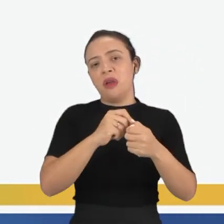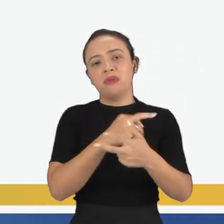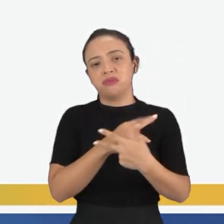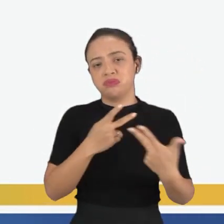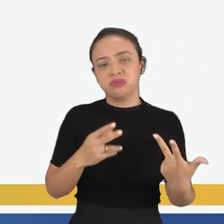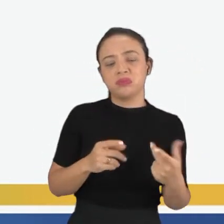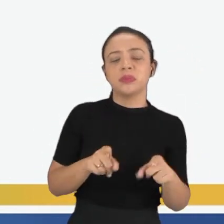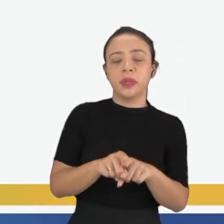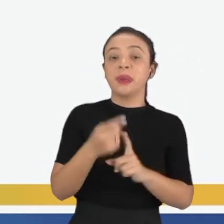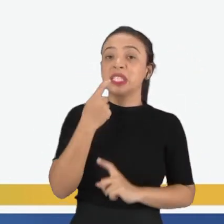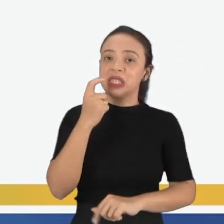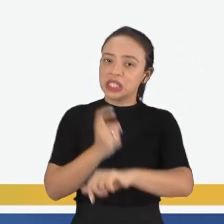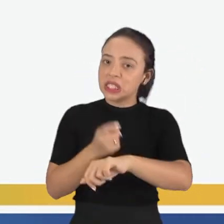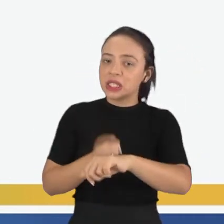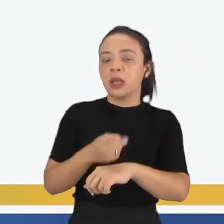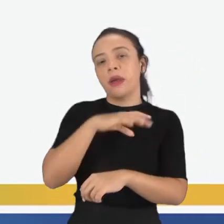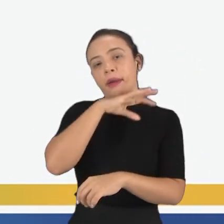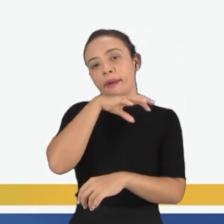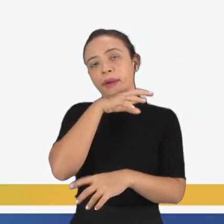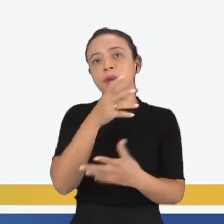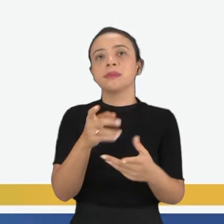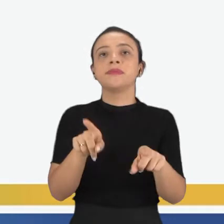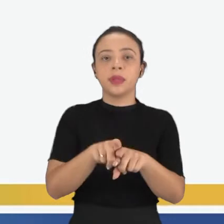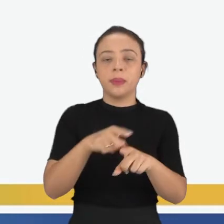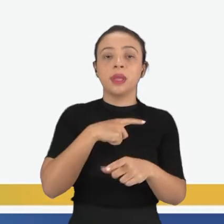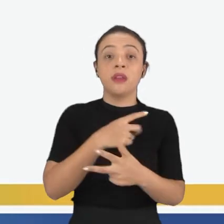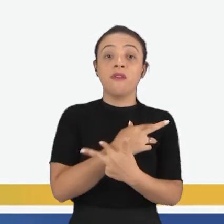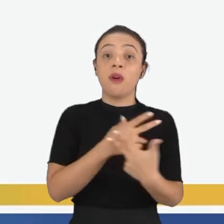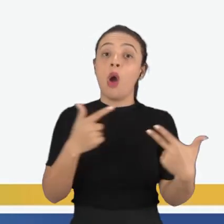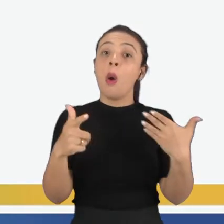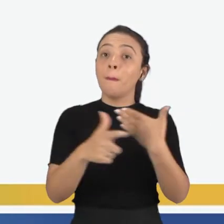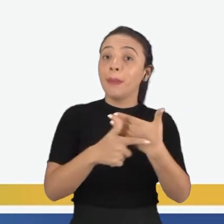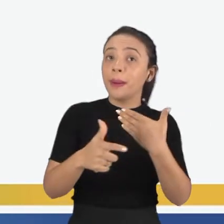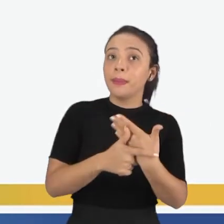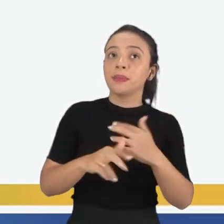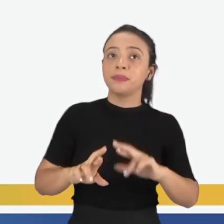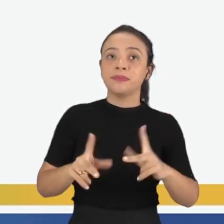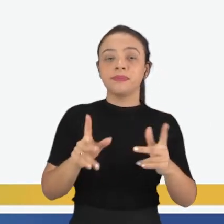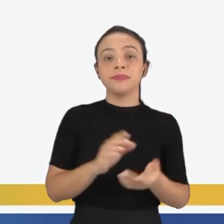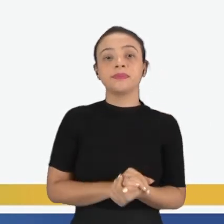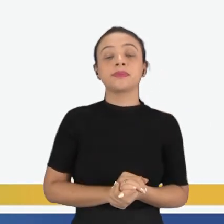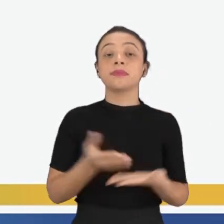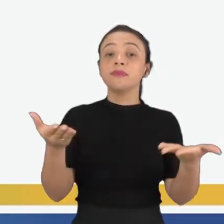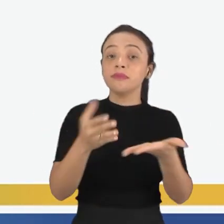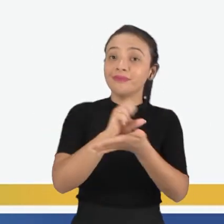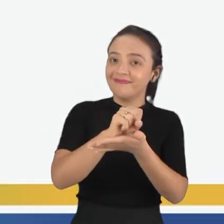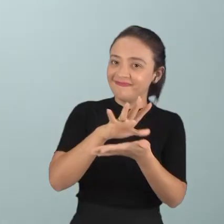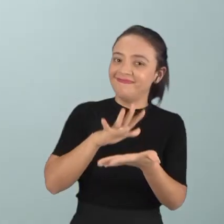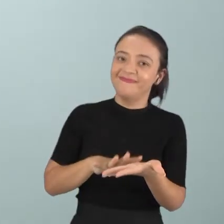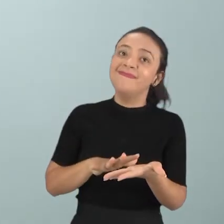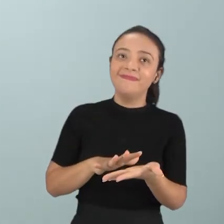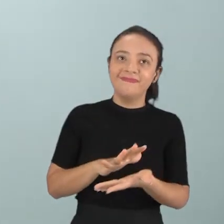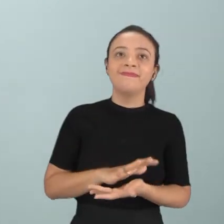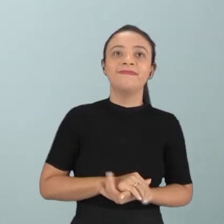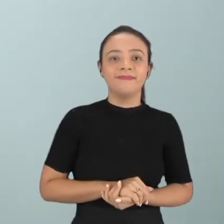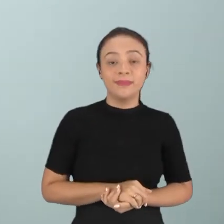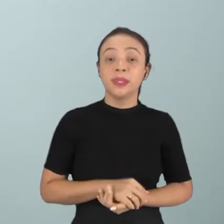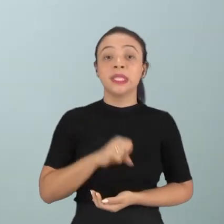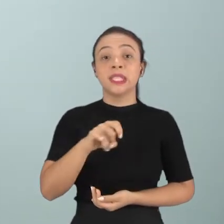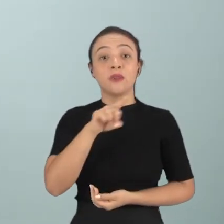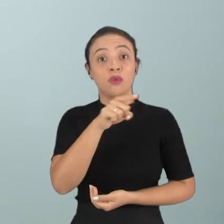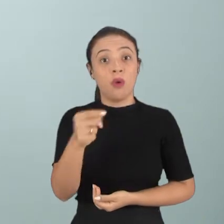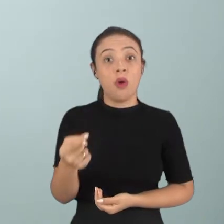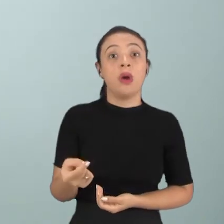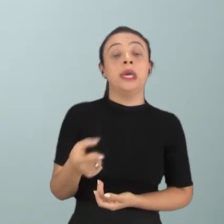chifres, como nós já falamos, né? E eles têm diversas funções. E vamos agora às nossas atividades. Se você